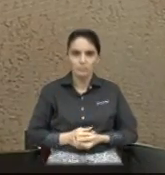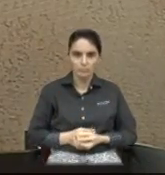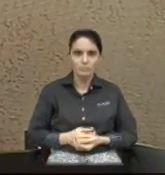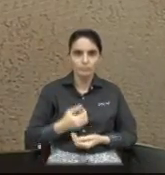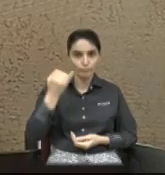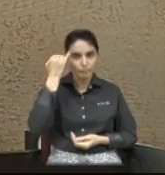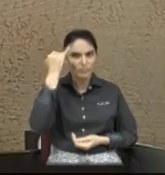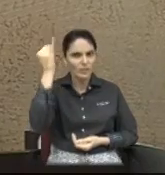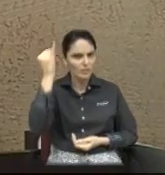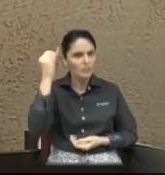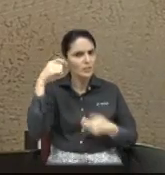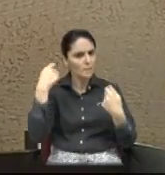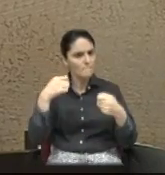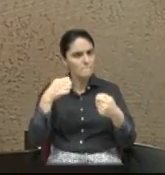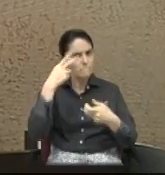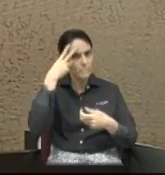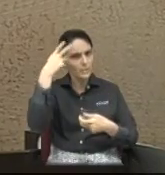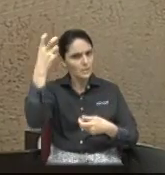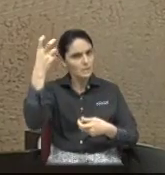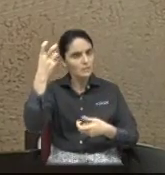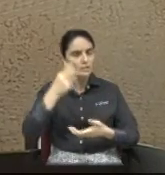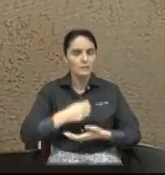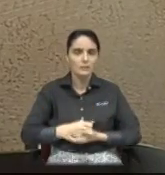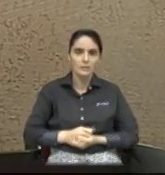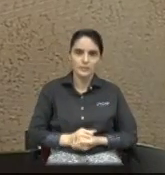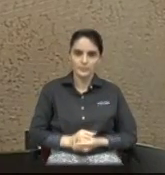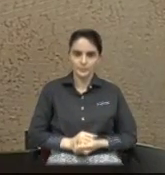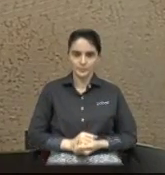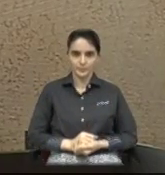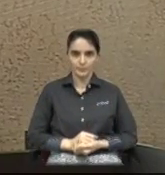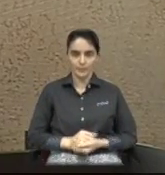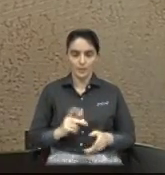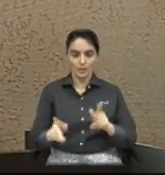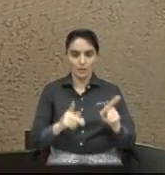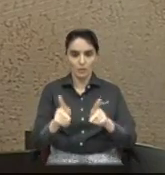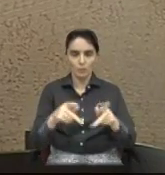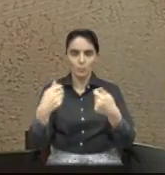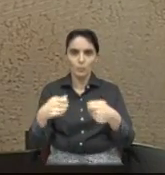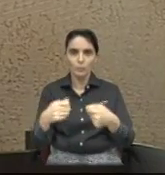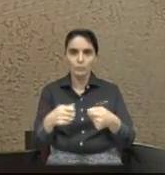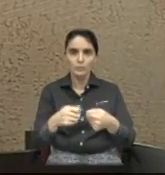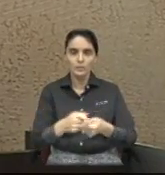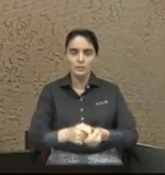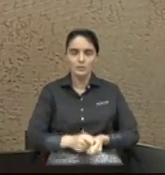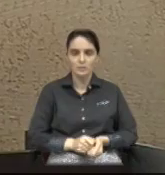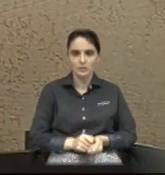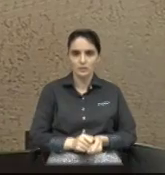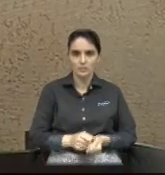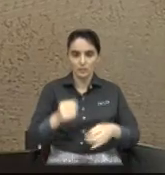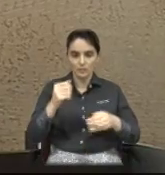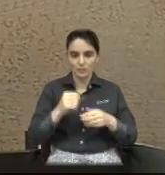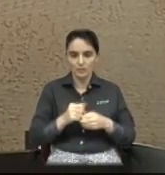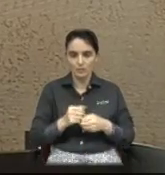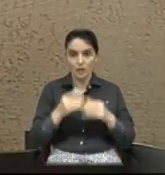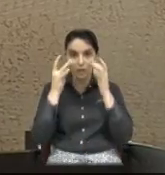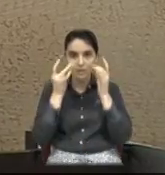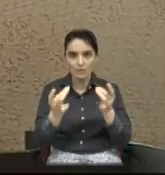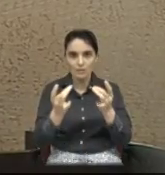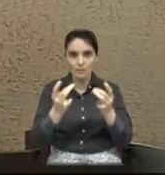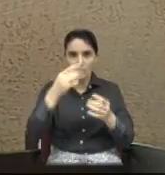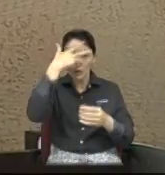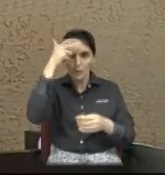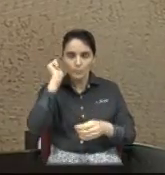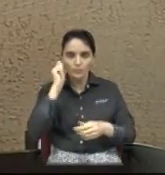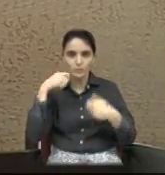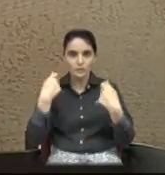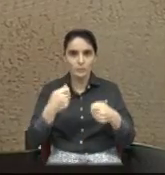inteligente. Como incentivo à população para a maior colaboração da sociedade, a Prefeitura Municipal deve buscar mecanismos como o IPTU